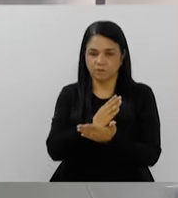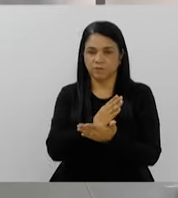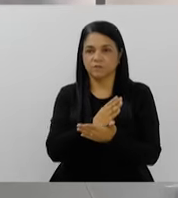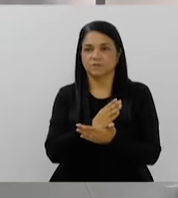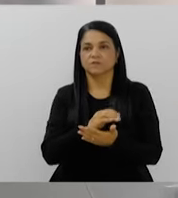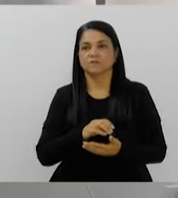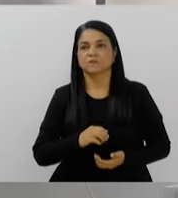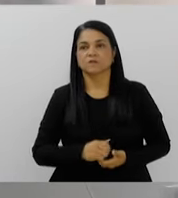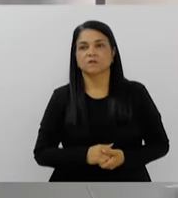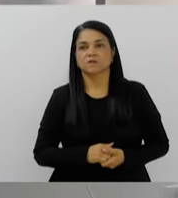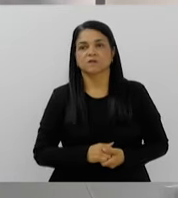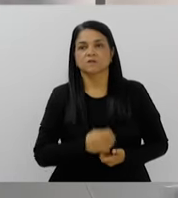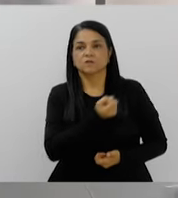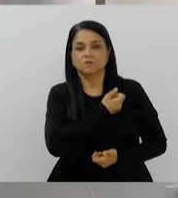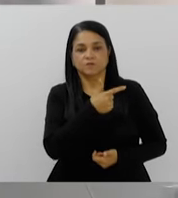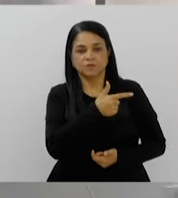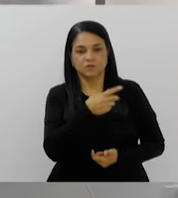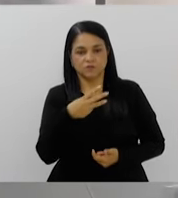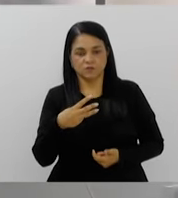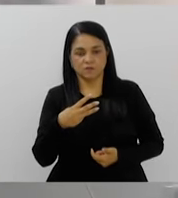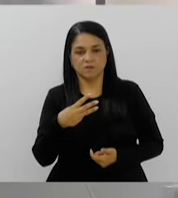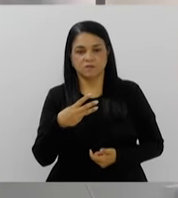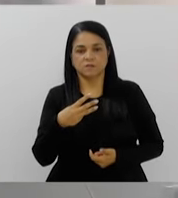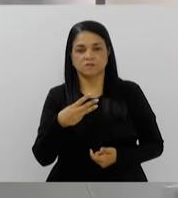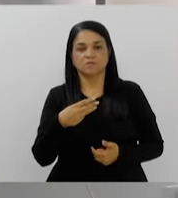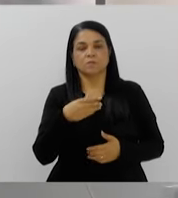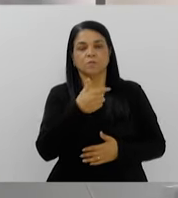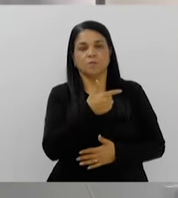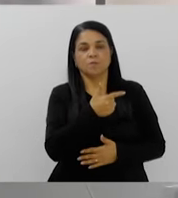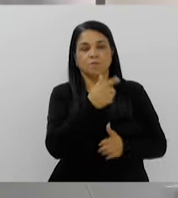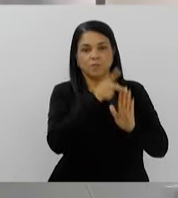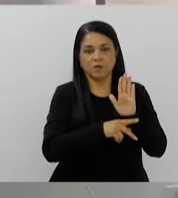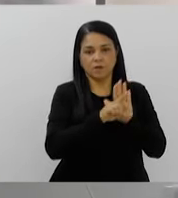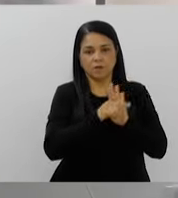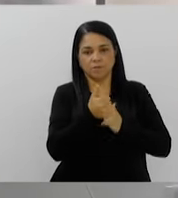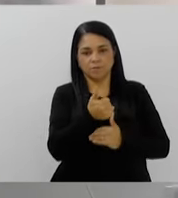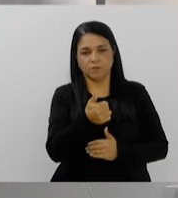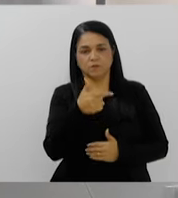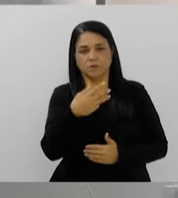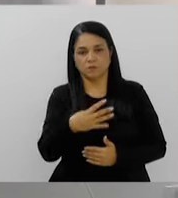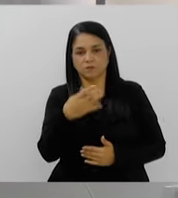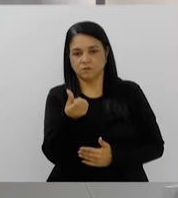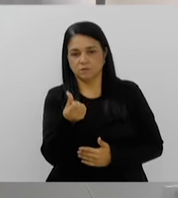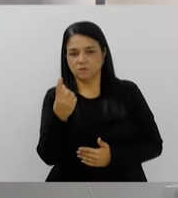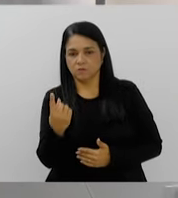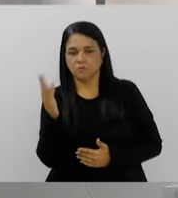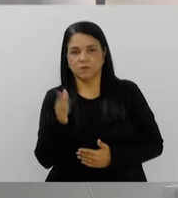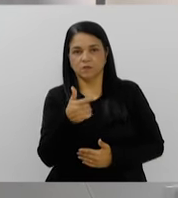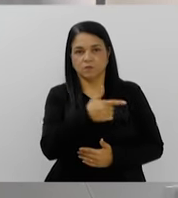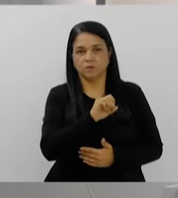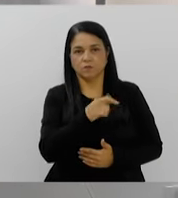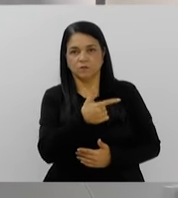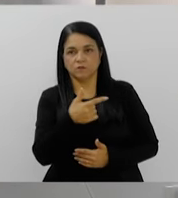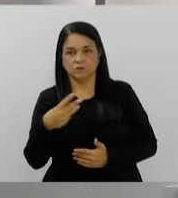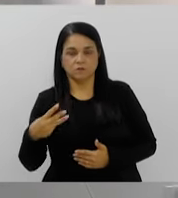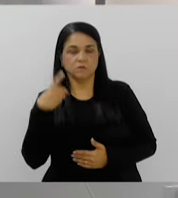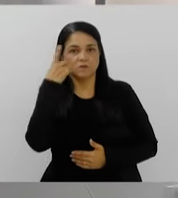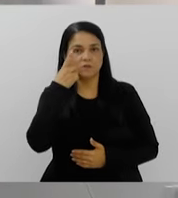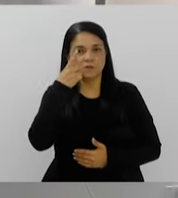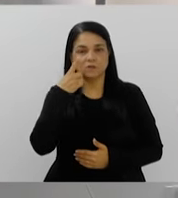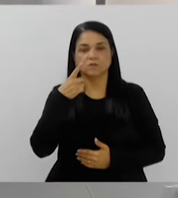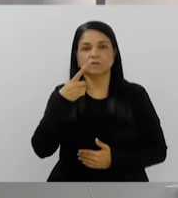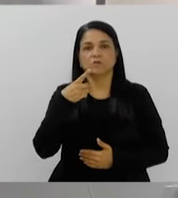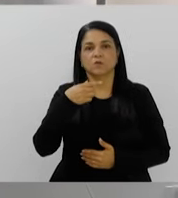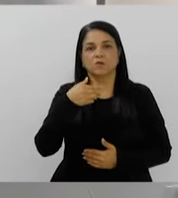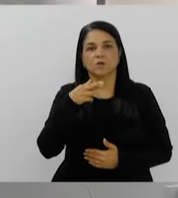aprovado. 23 da pauta, projeto de lei 1461 de 23, de autoria do deputado Rodrigo Bacelar, que dispõe